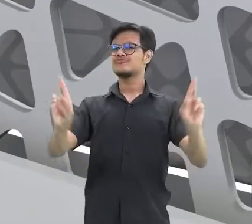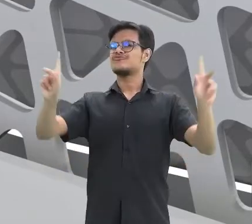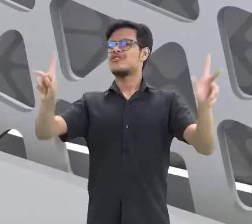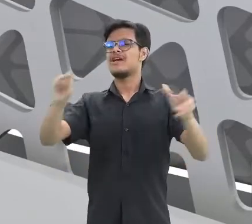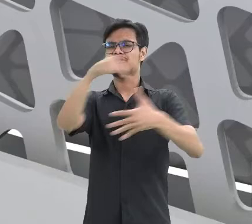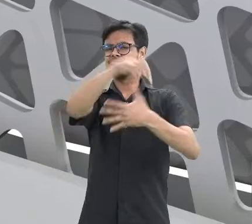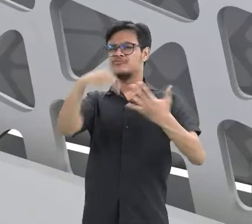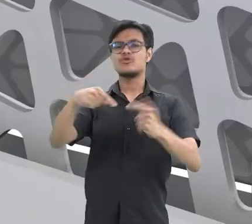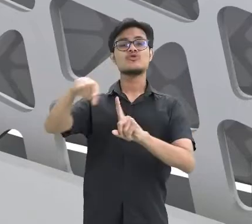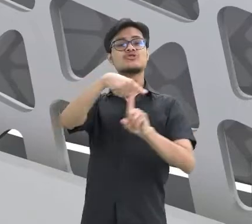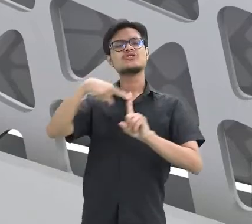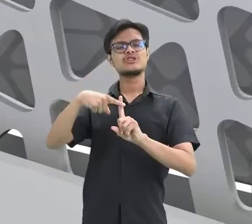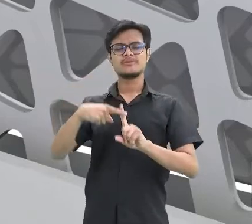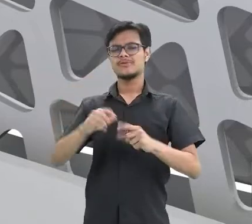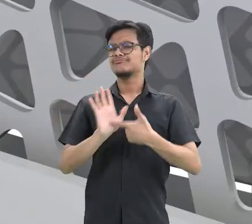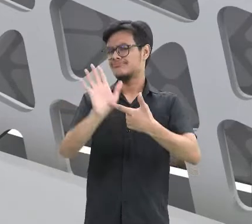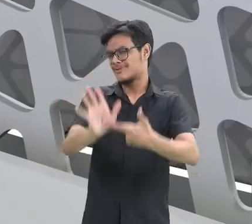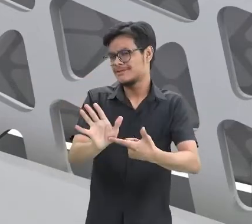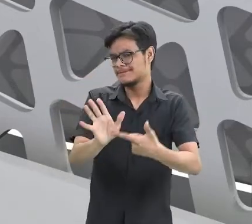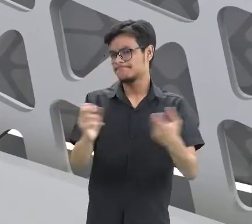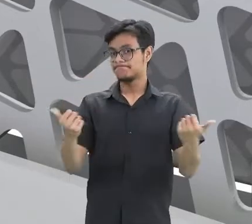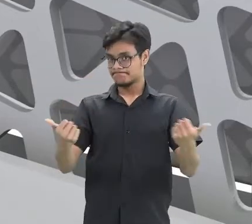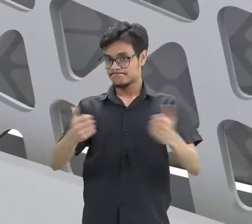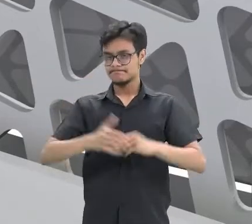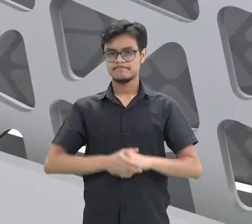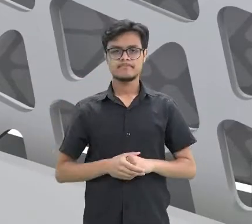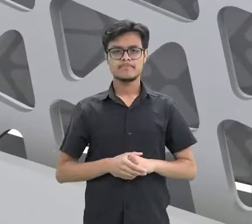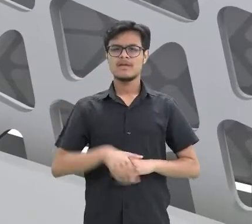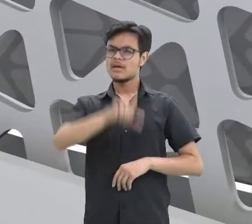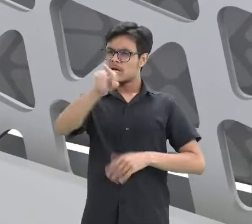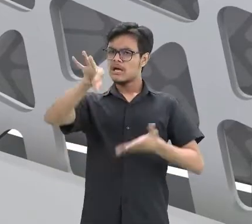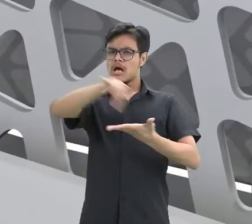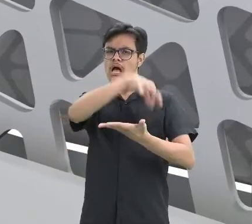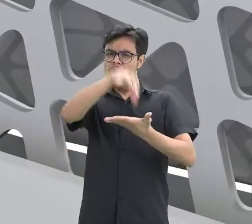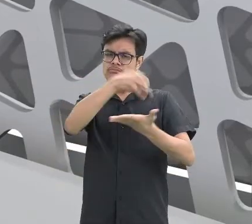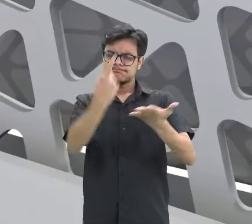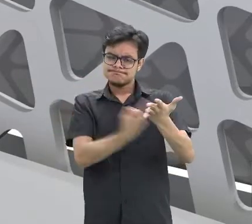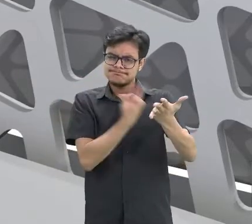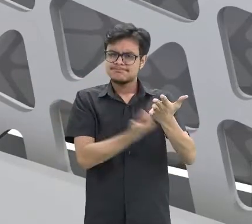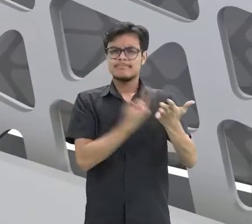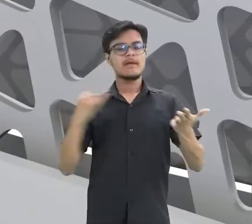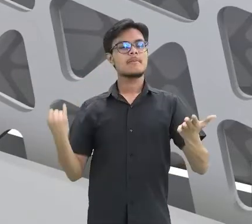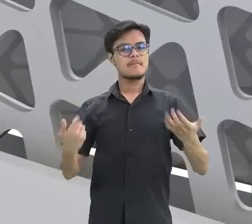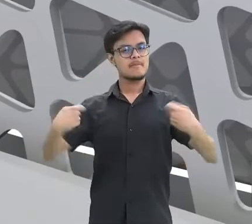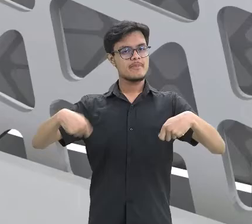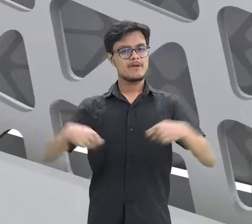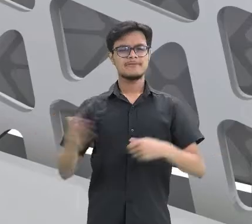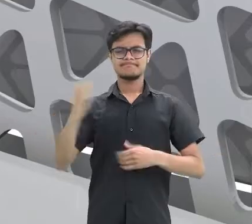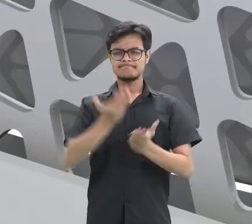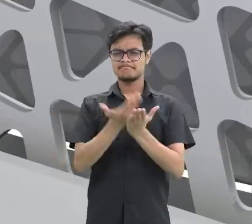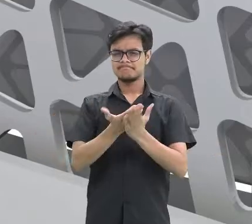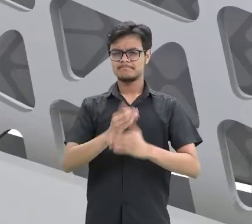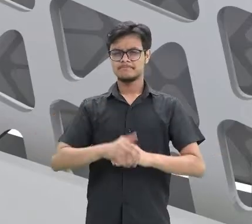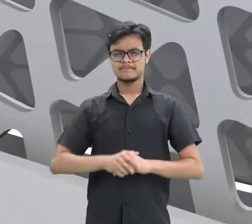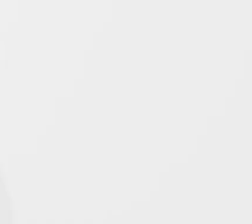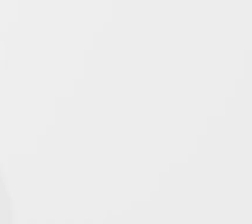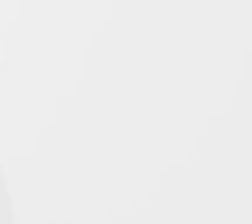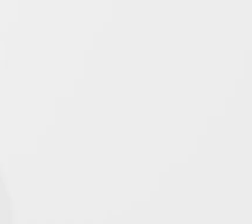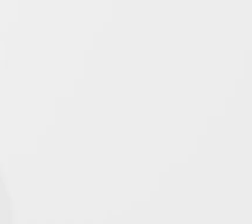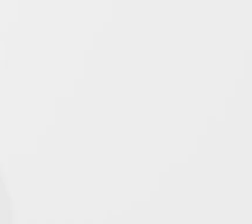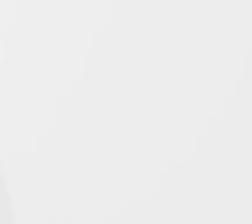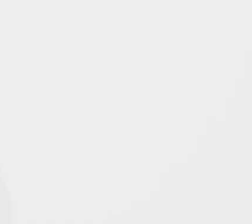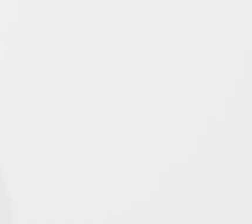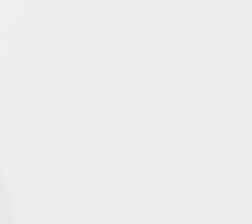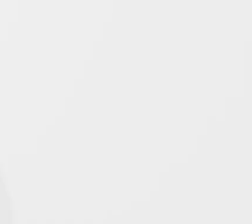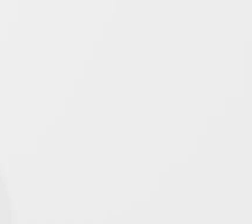alguns exemplos, não é? E aí, pega então o seu caderno para você anotar. Vamos para a nossa aula.